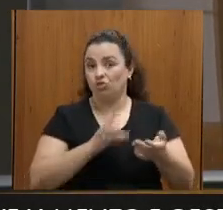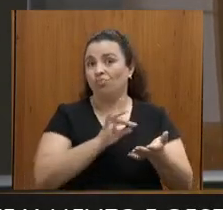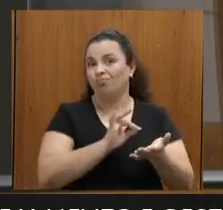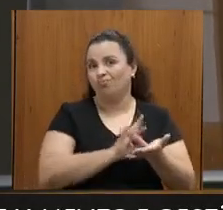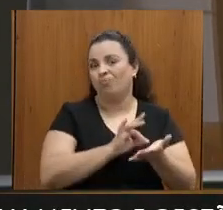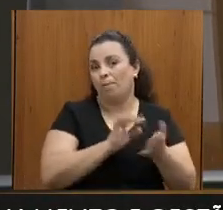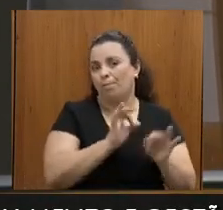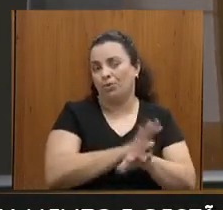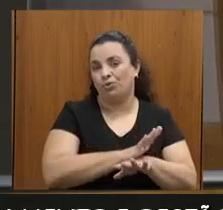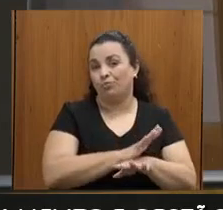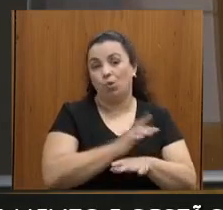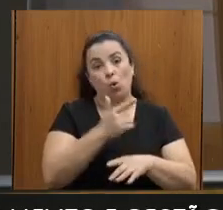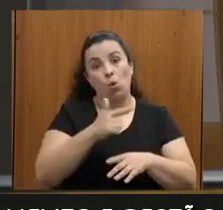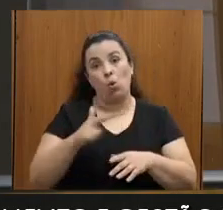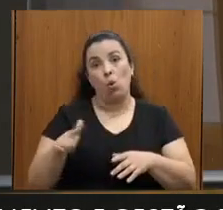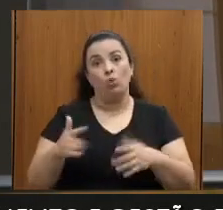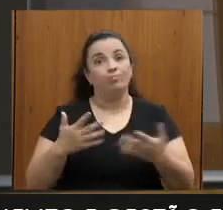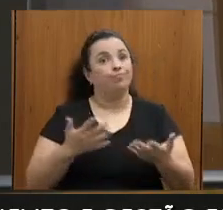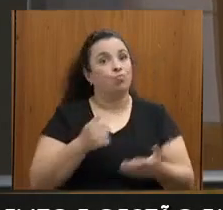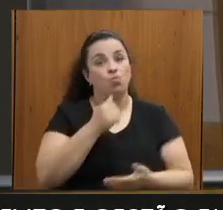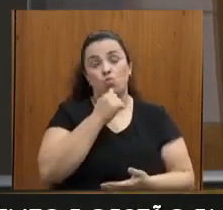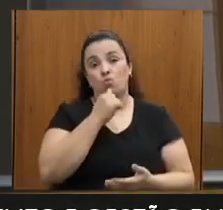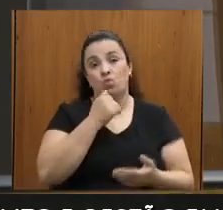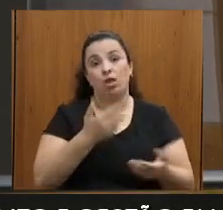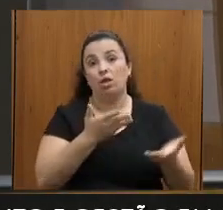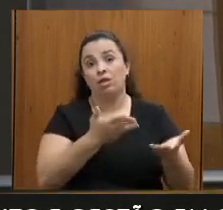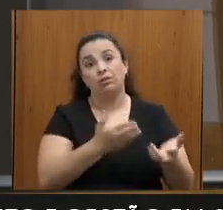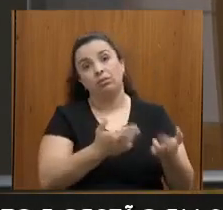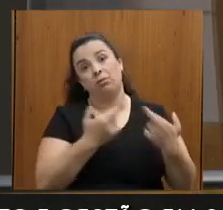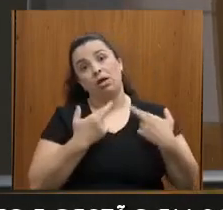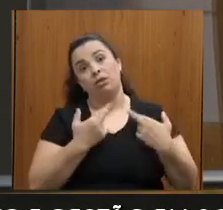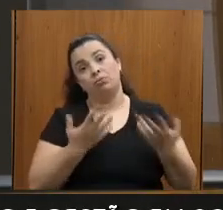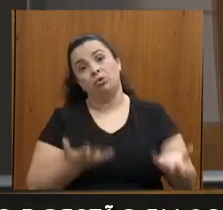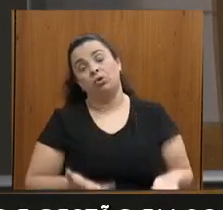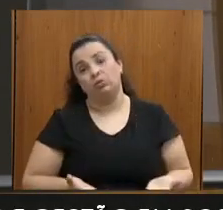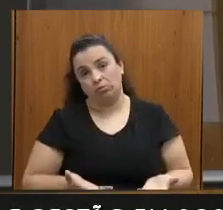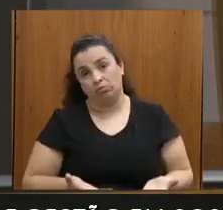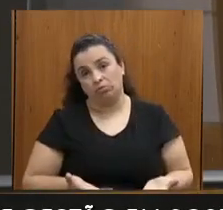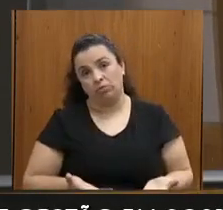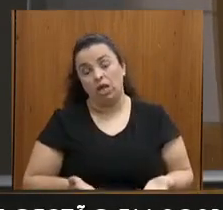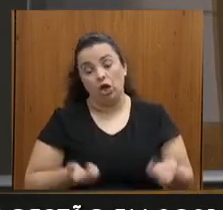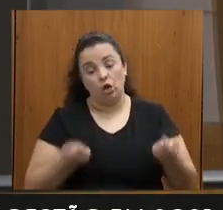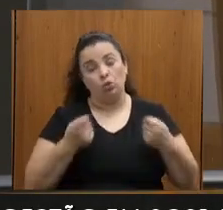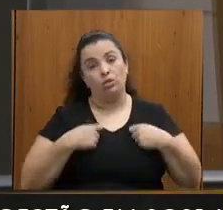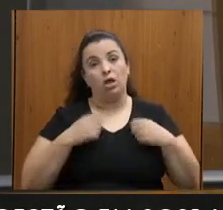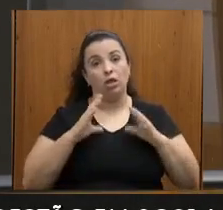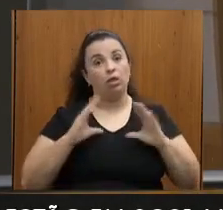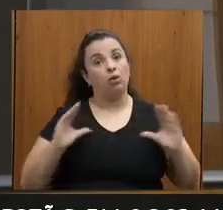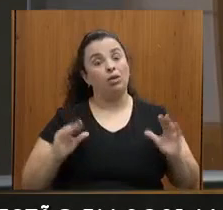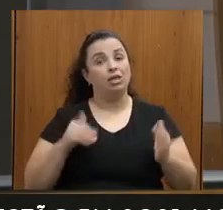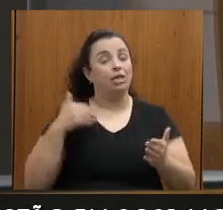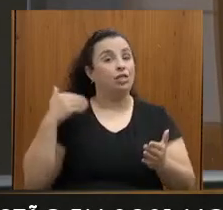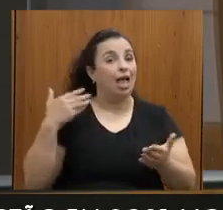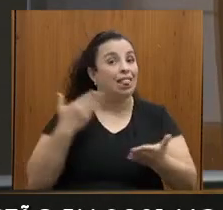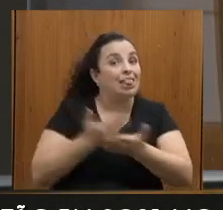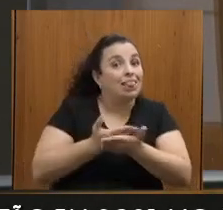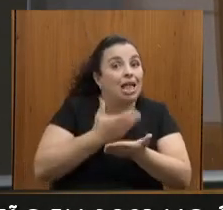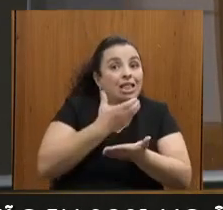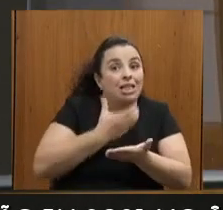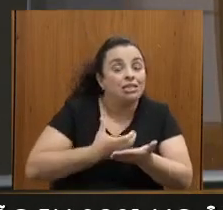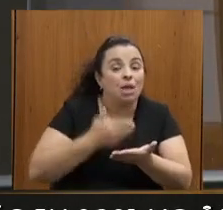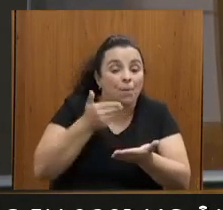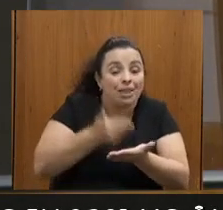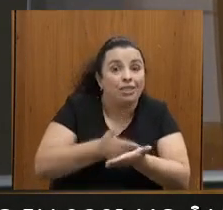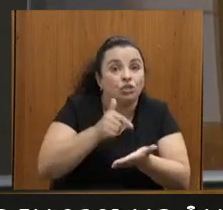os senhores pudessem dar uma resposta e um alento para nós aqui, que, de fato, até o final do ano, essas emendas